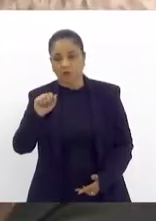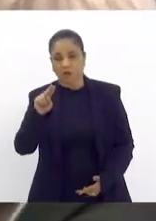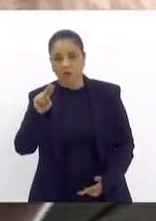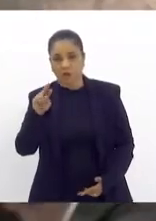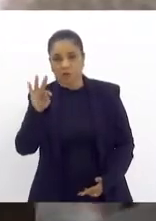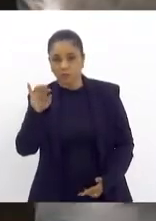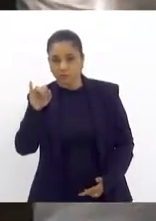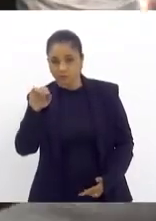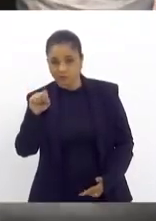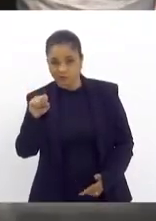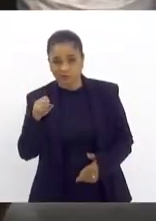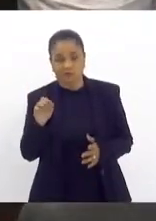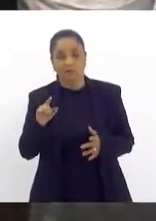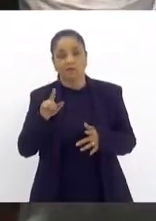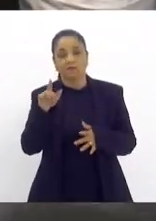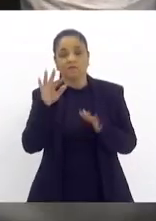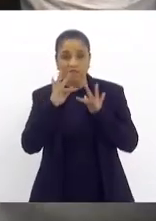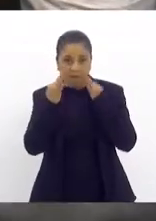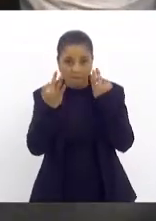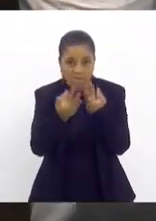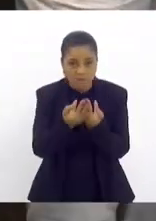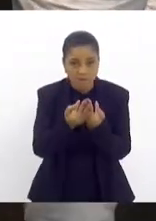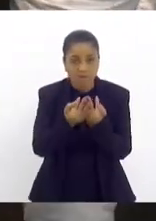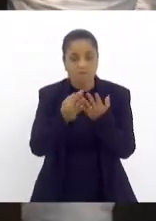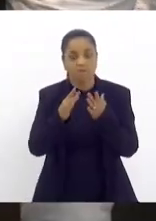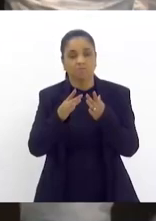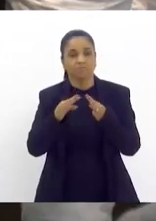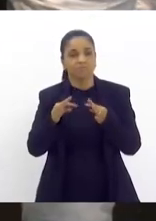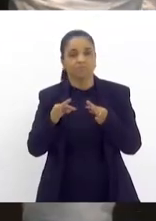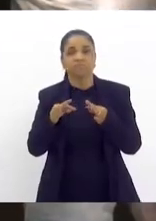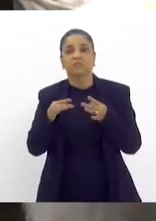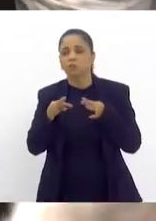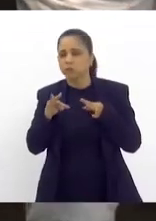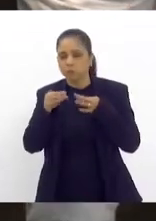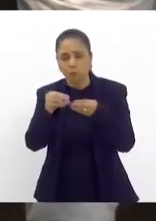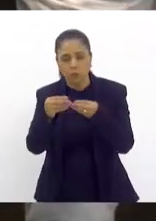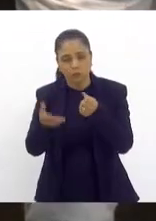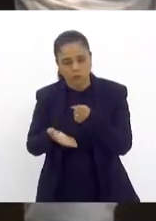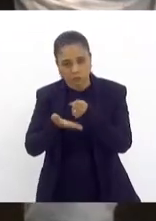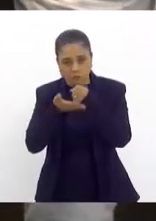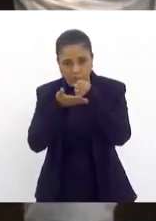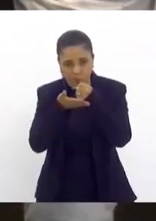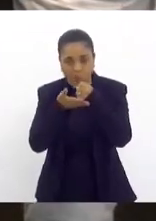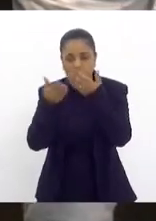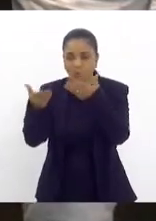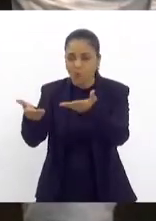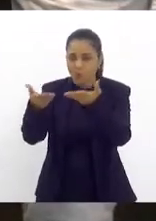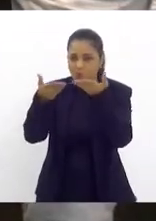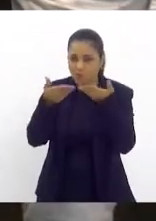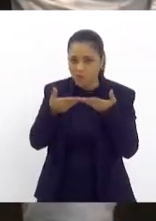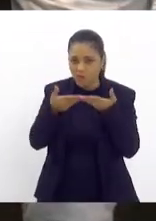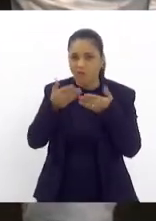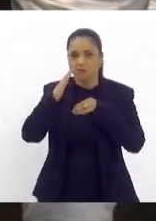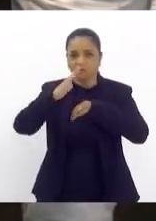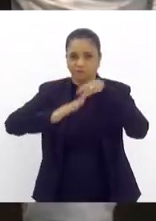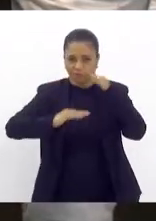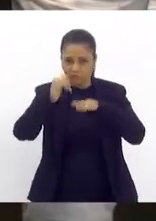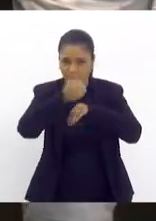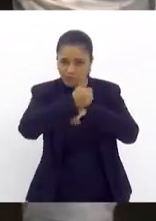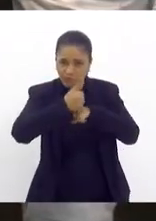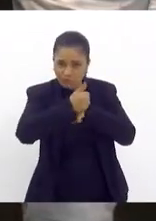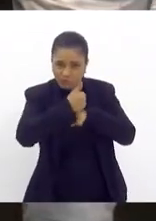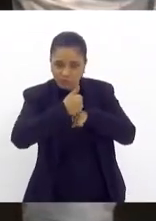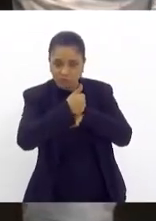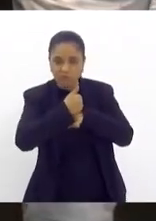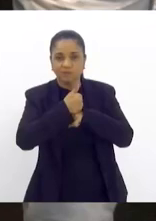estão convidados, bem como os funcionários e todos aqueles que, de alguma forma, são sensíveis a